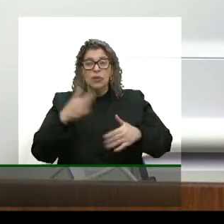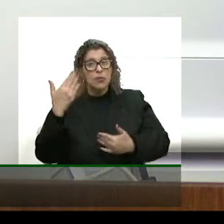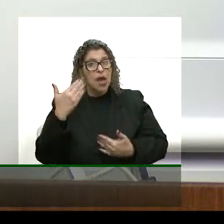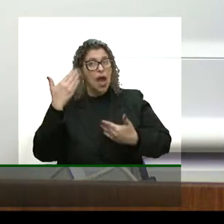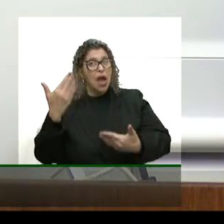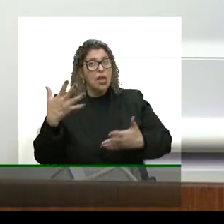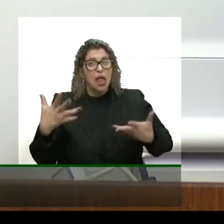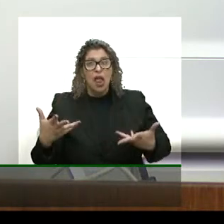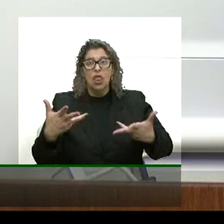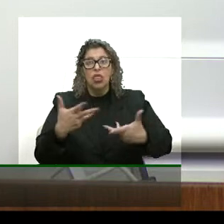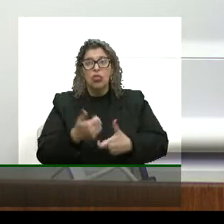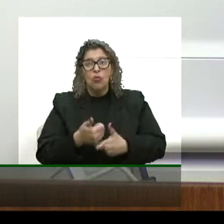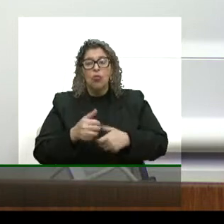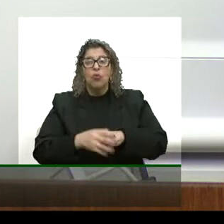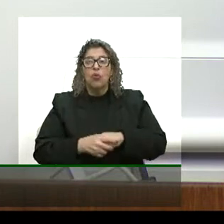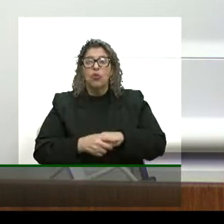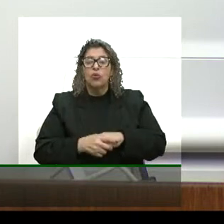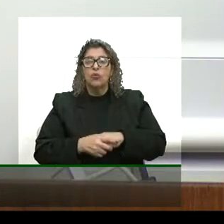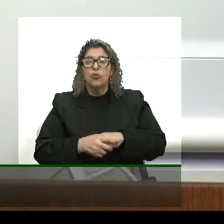agradecendo a todos